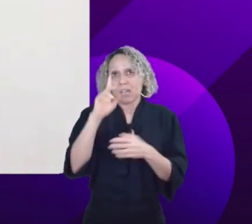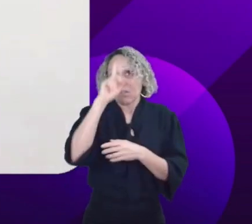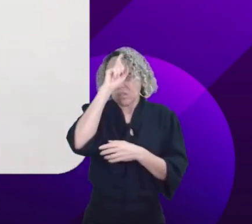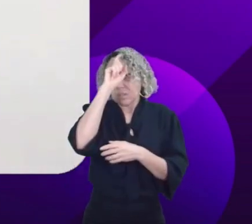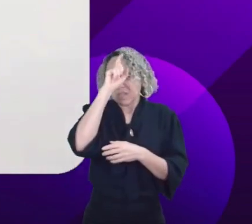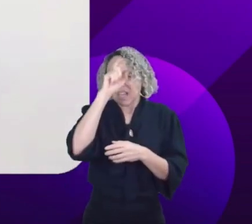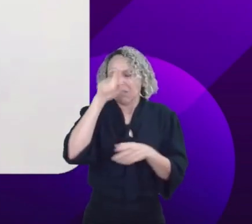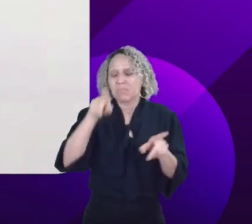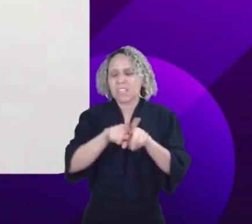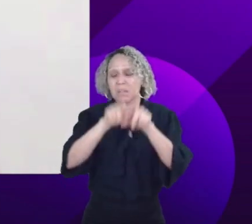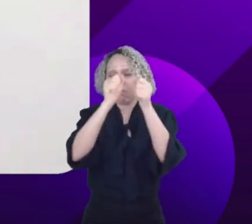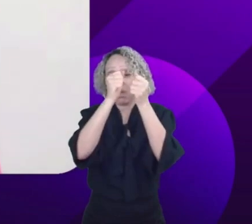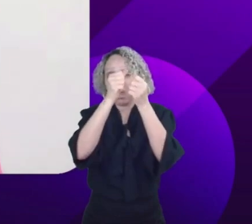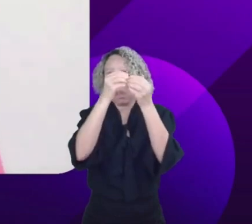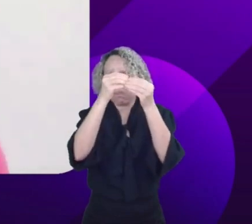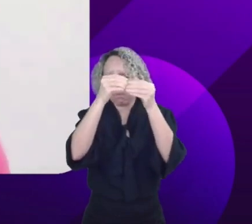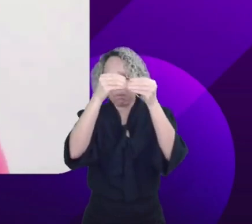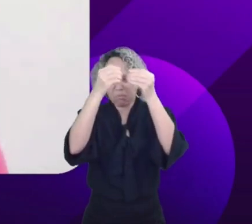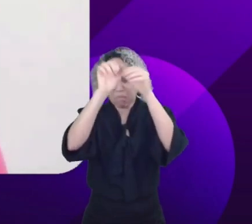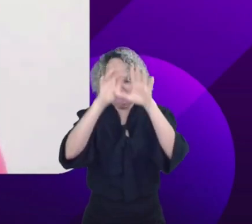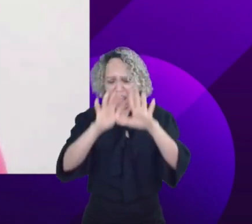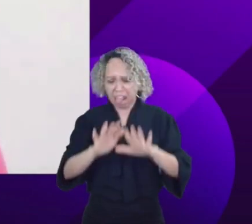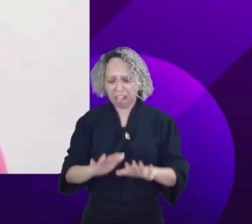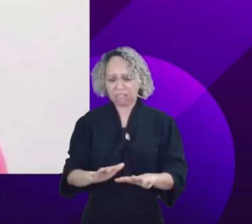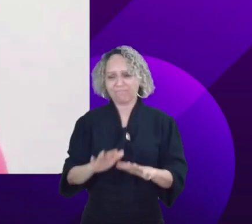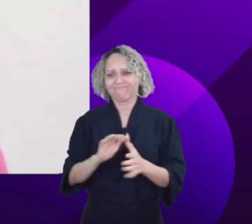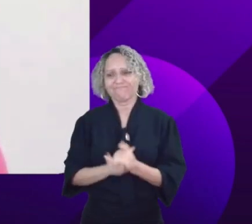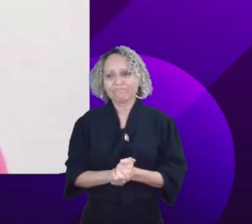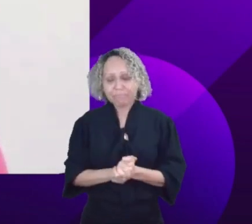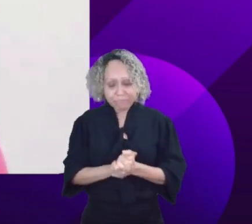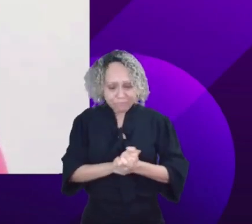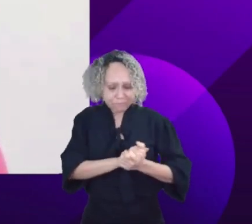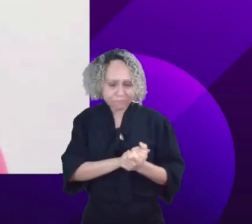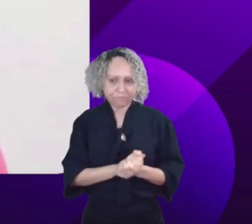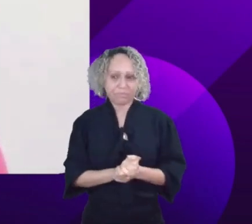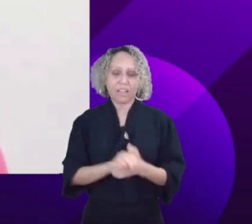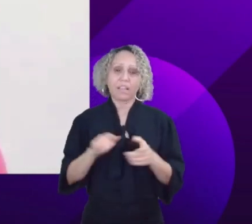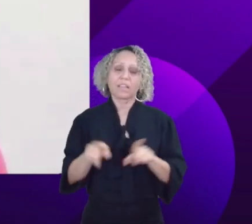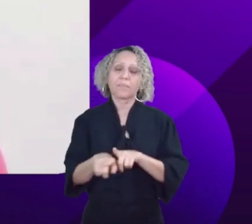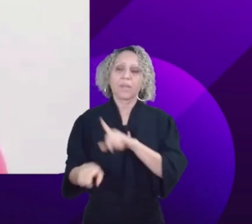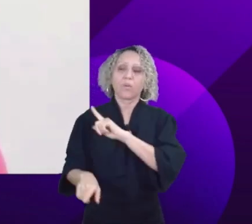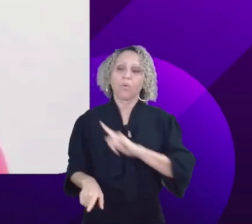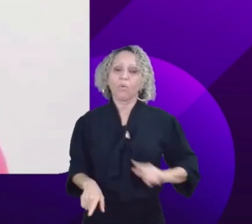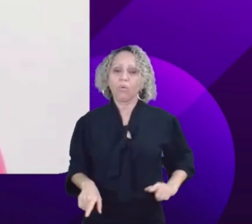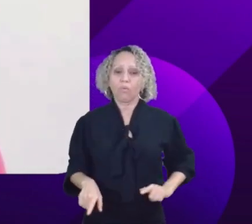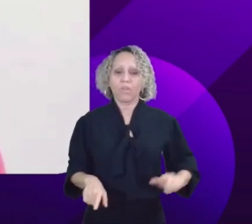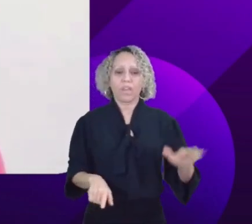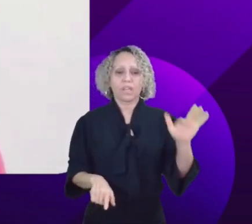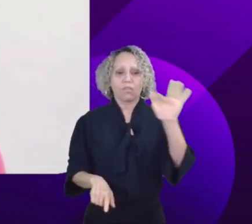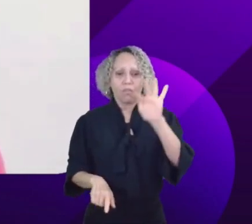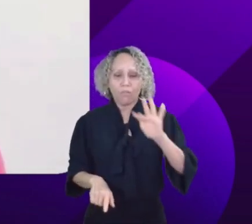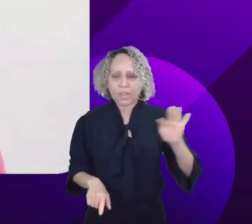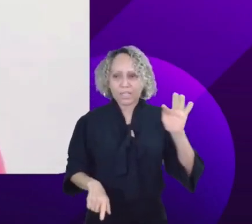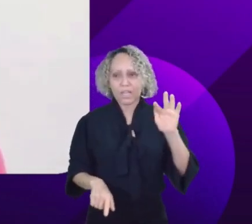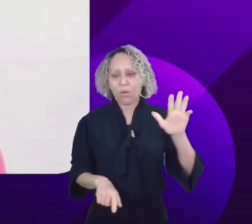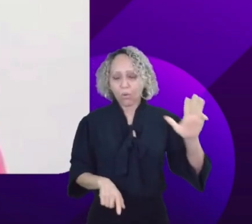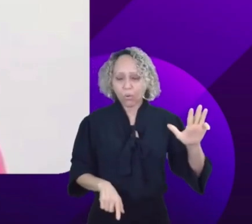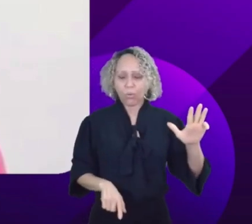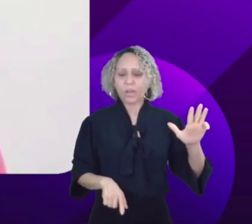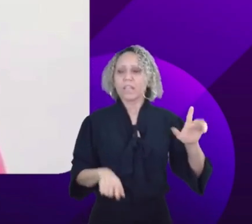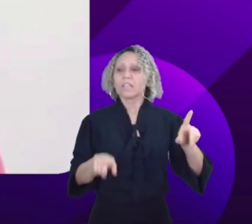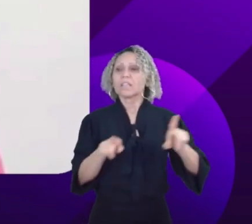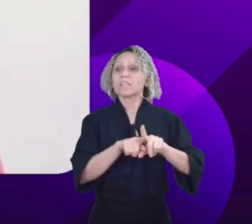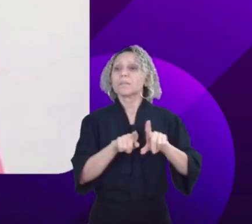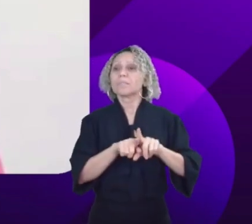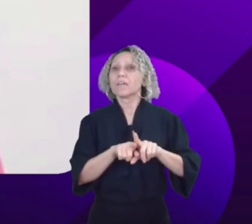né? A gente teve a suspensão da dívida do governo do estado, a dívida da União, né? Com a União, então, por 3